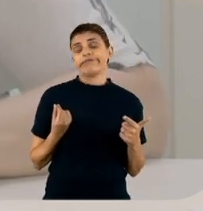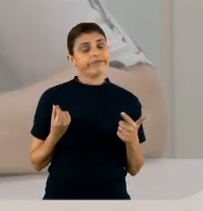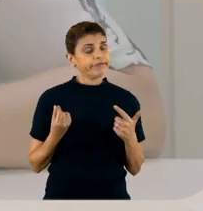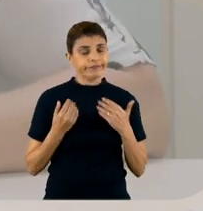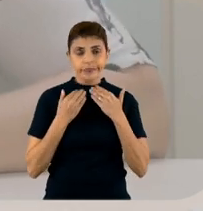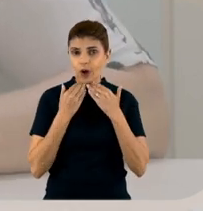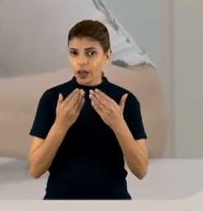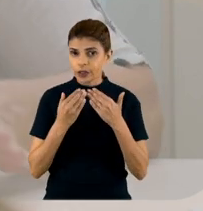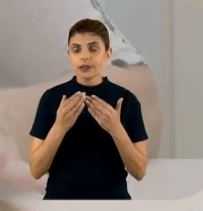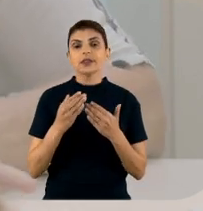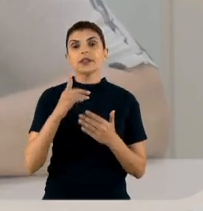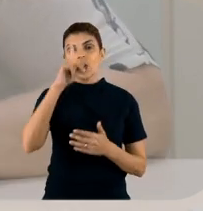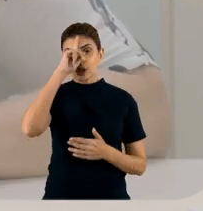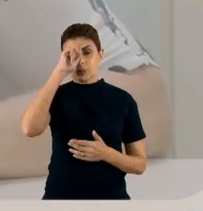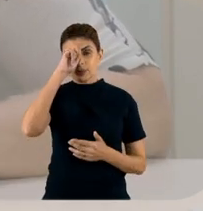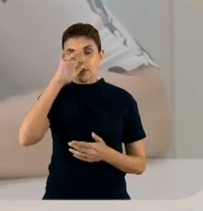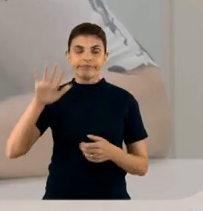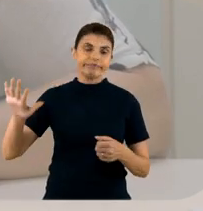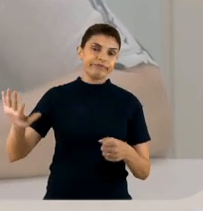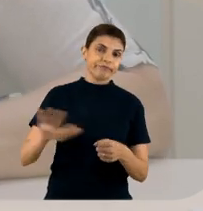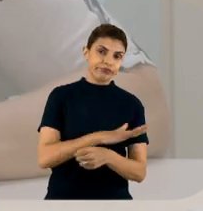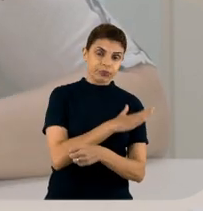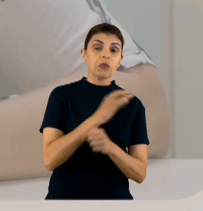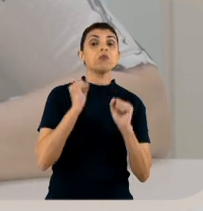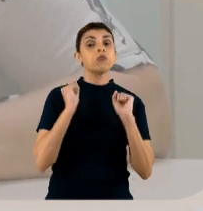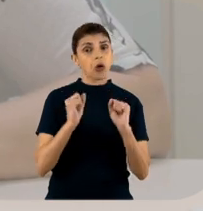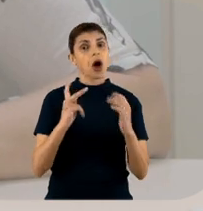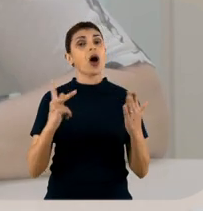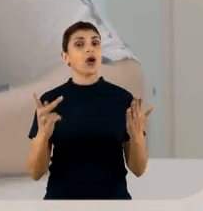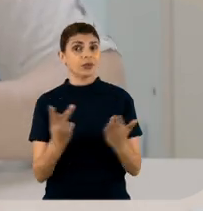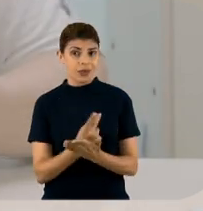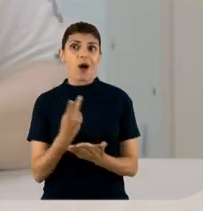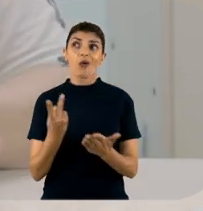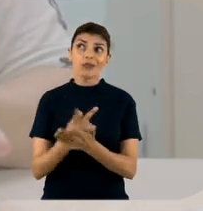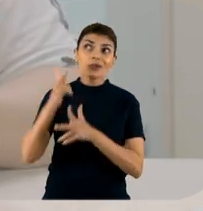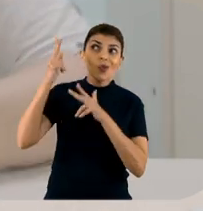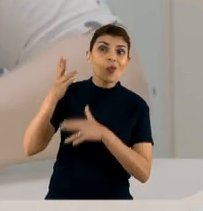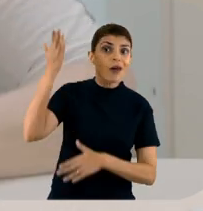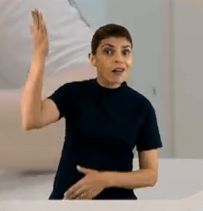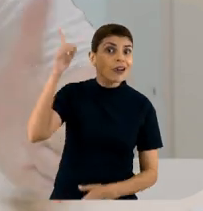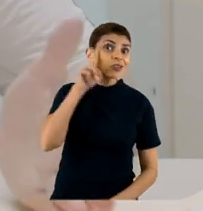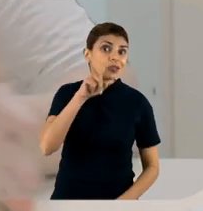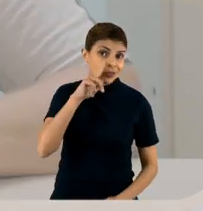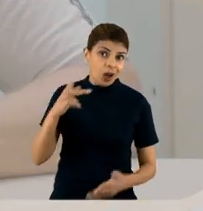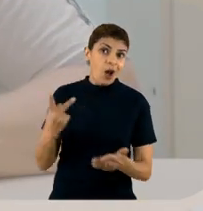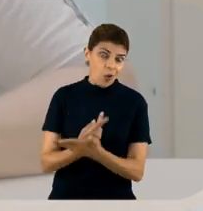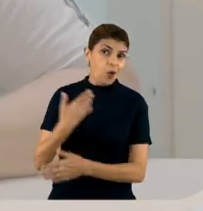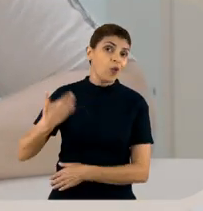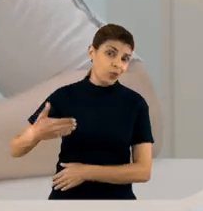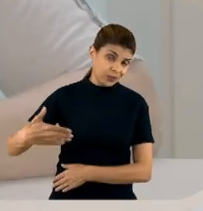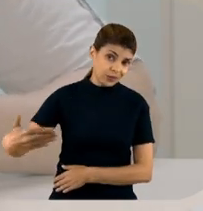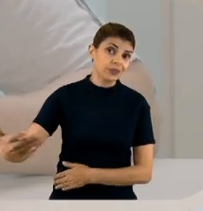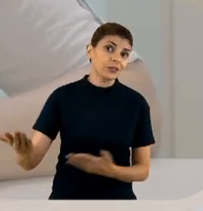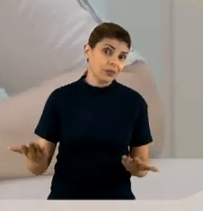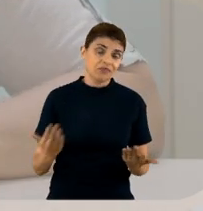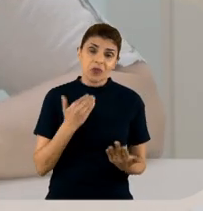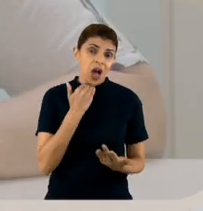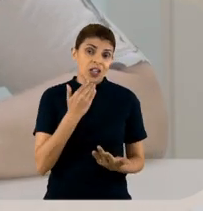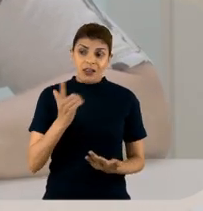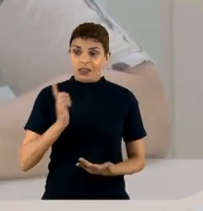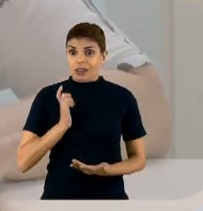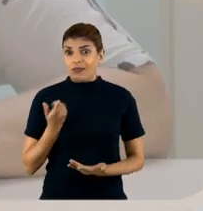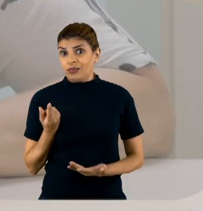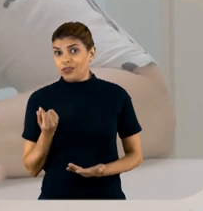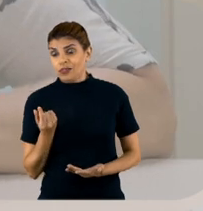mundo então se a gente tiver um hospital muito lotado né isso pode acontecer e isso aconteceu tá acontecendo nos Estados Unidos né